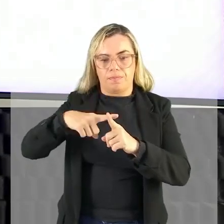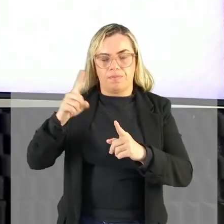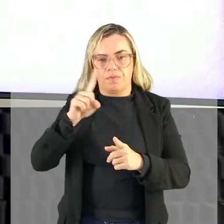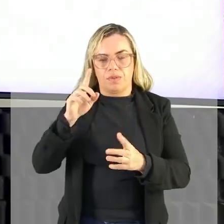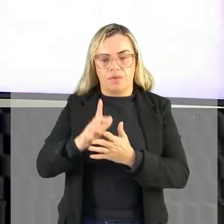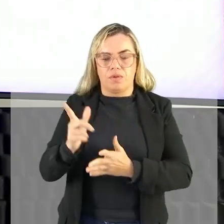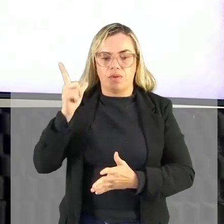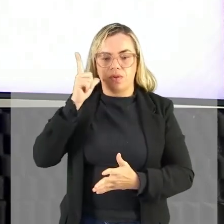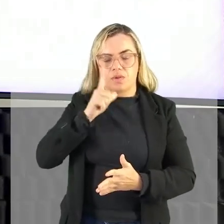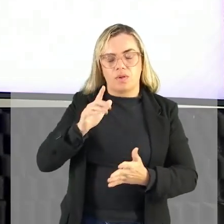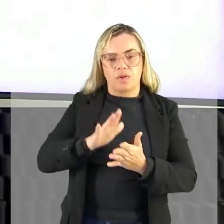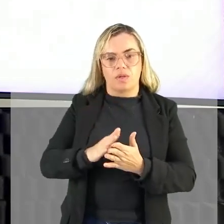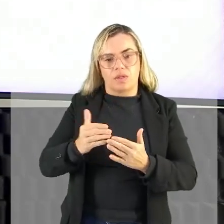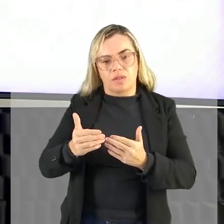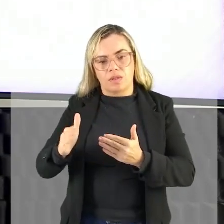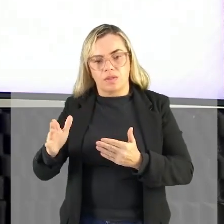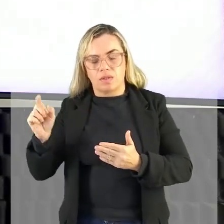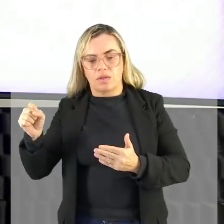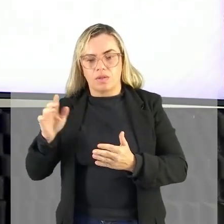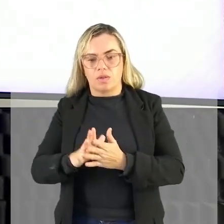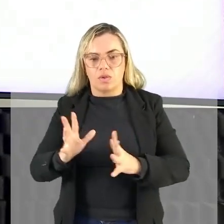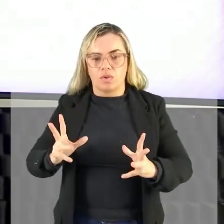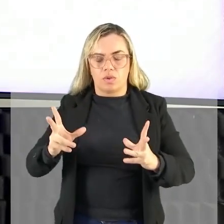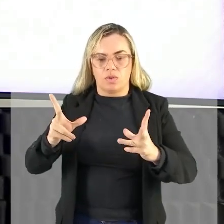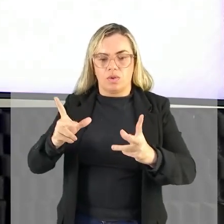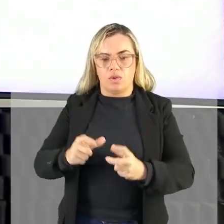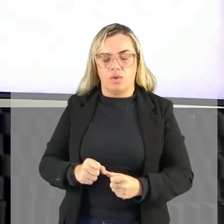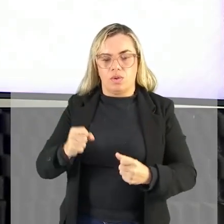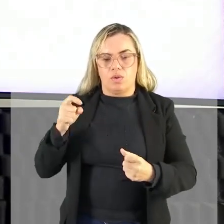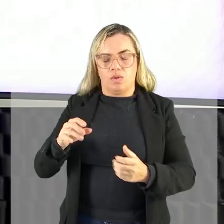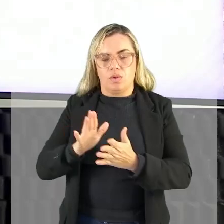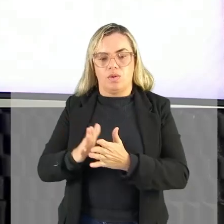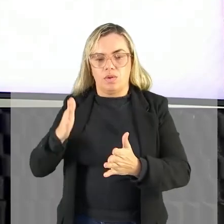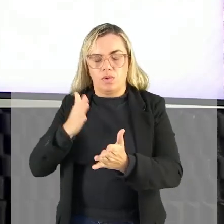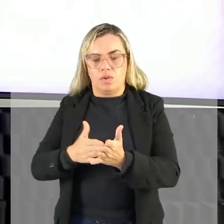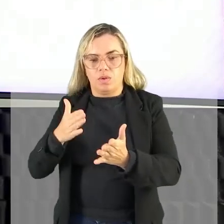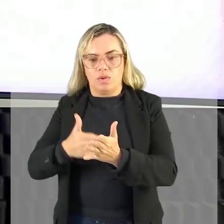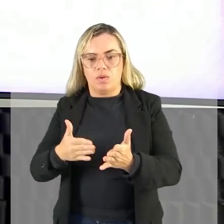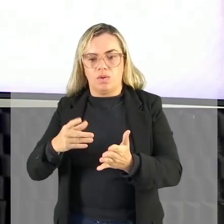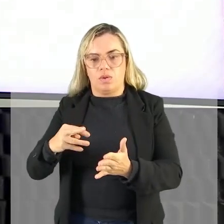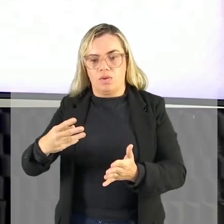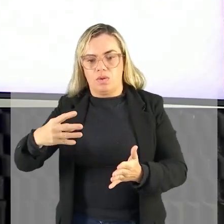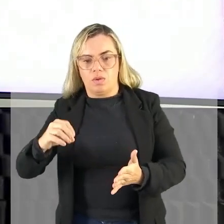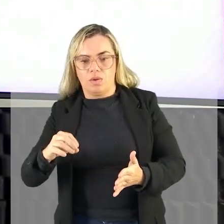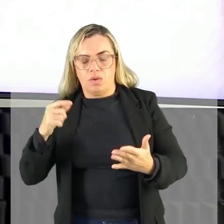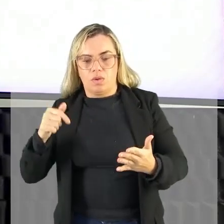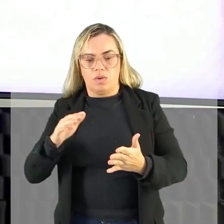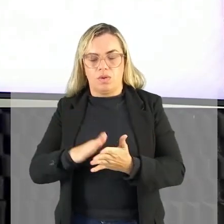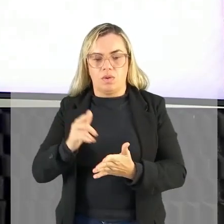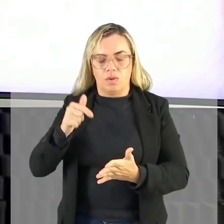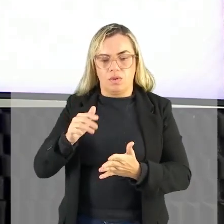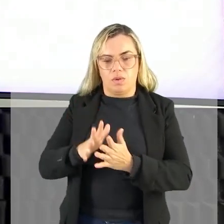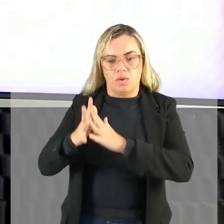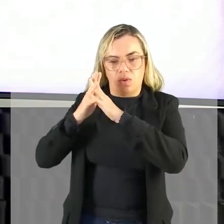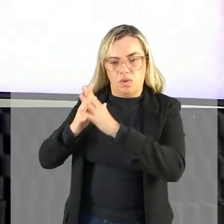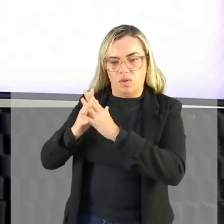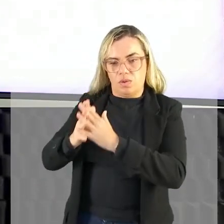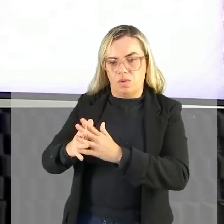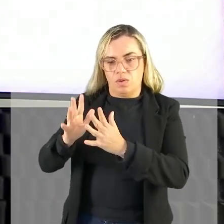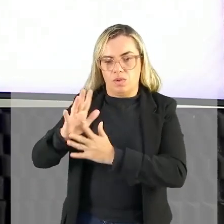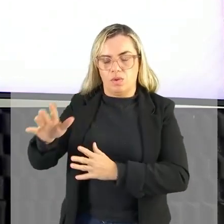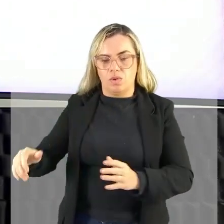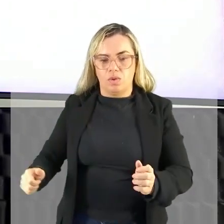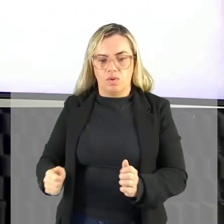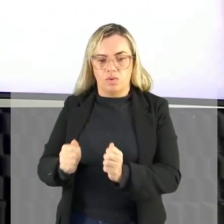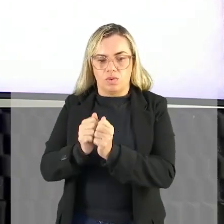conseguem mais sair daí, porque todo o resto da cadeia está interrompida, porque o citocromo está lá, atrapalhando lá junto com o ferro 3,